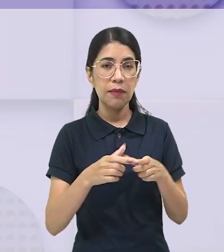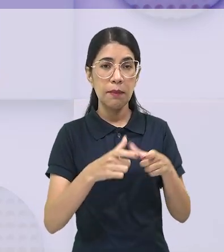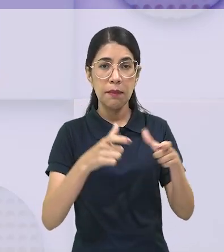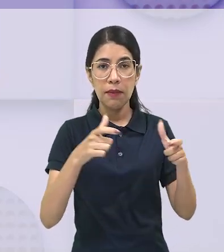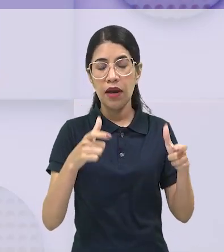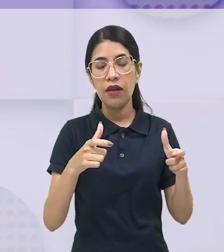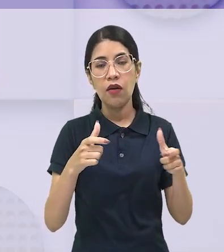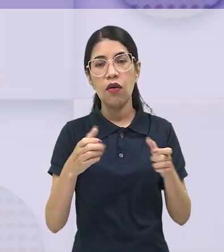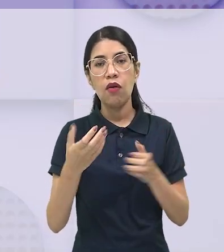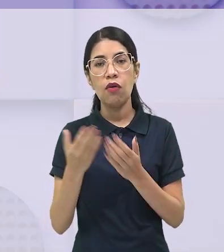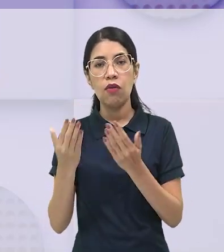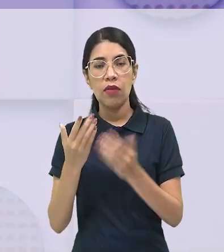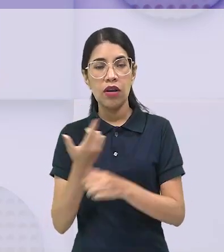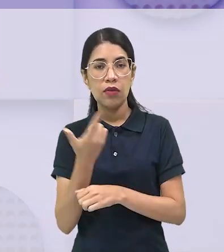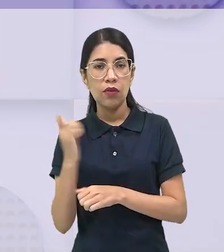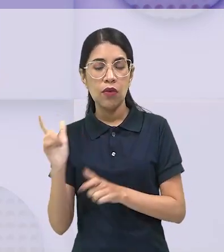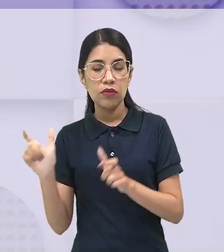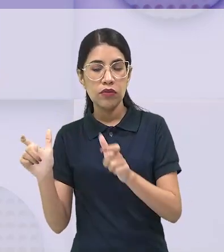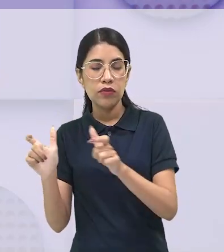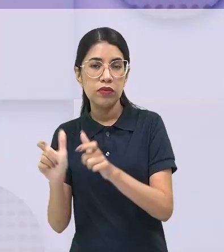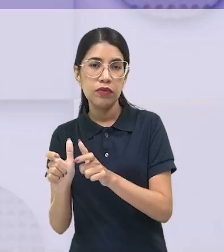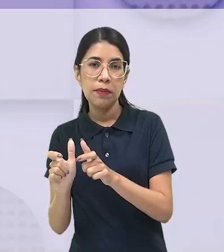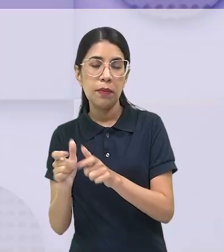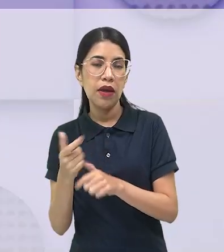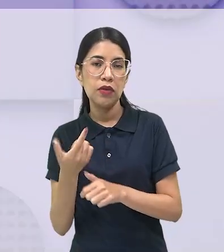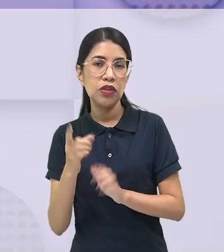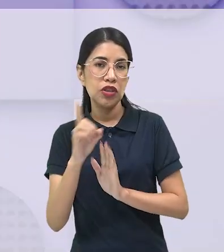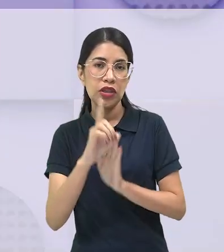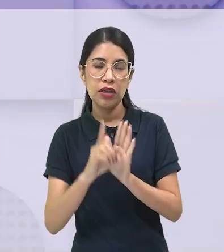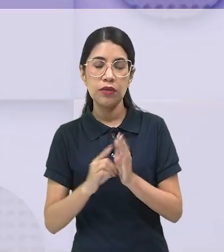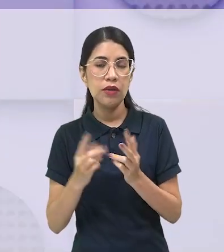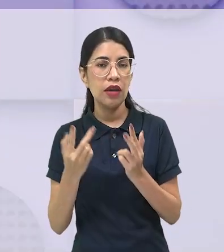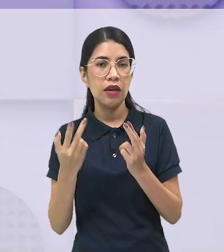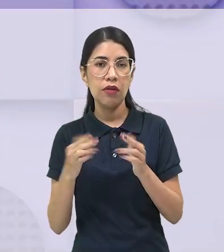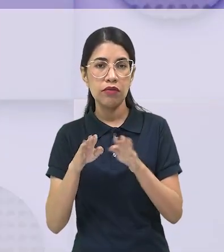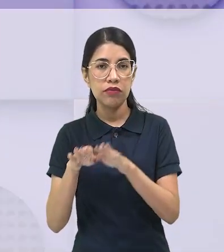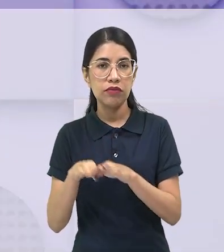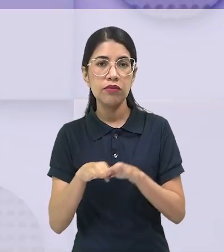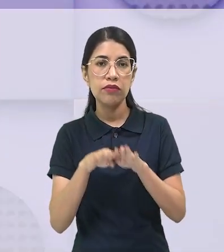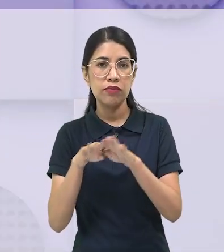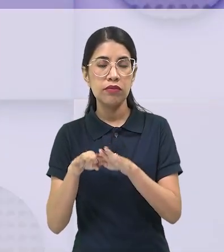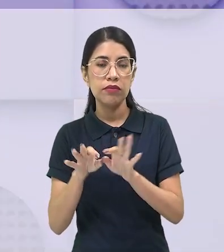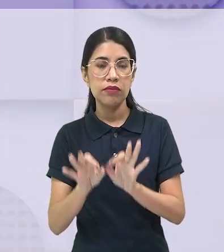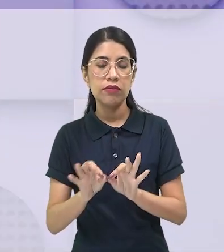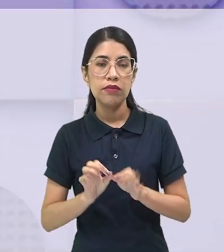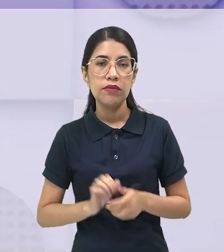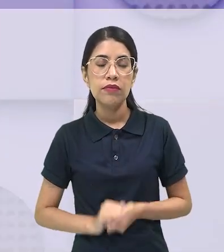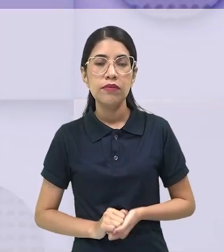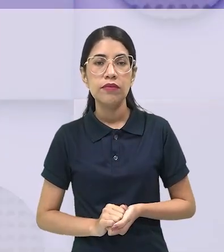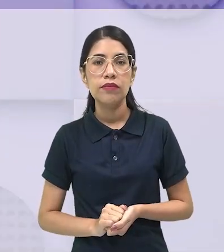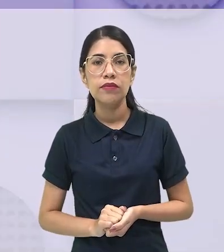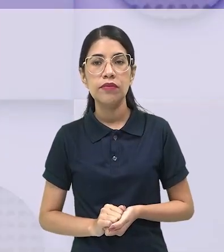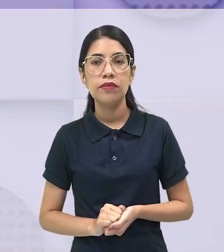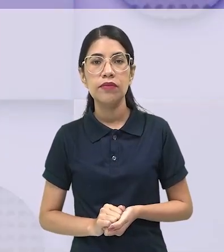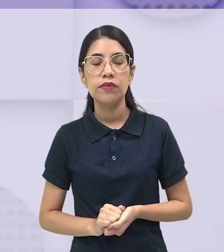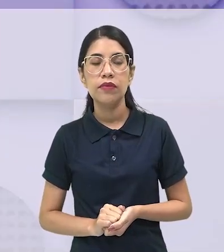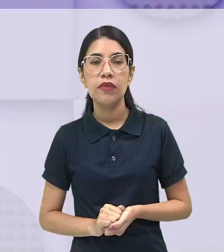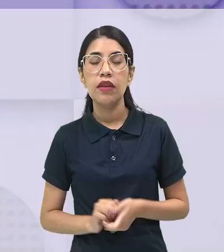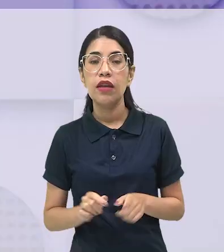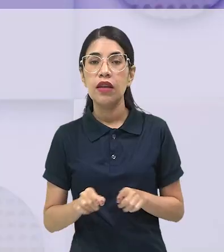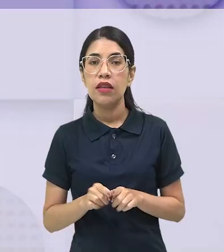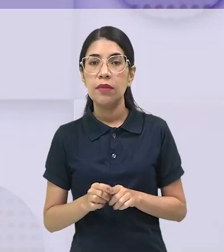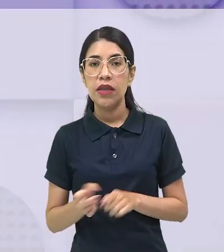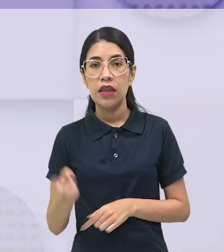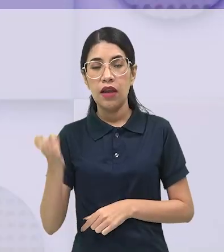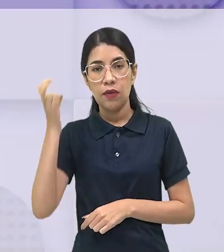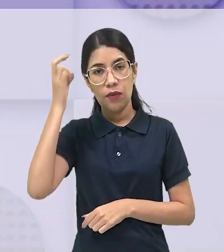sociedade, isso não dá a ela mais direito que outros grupos que têm menos adeptos. E numa cultura